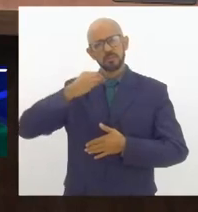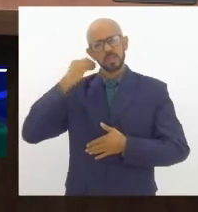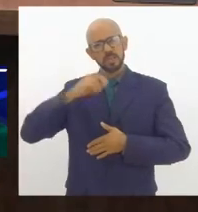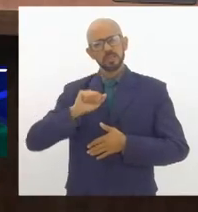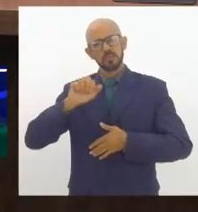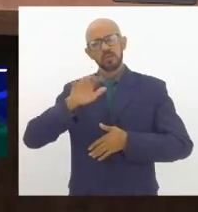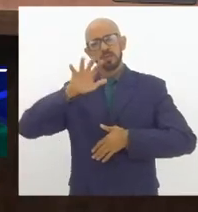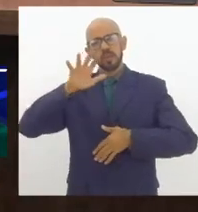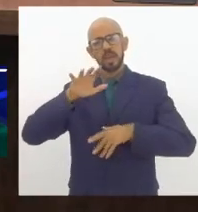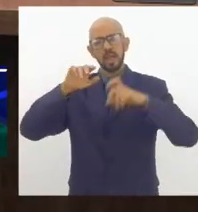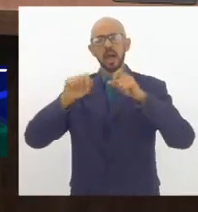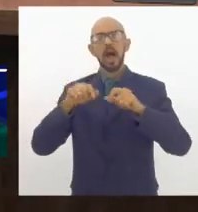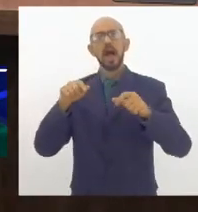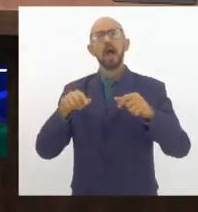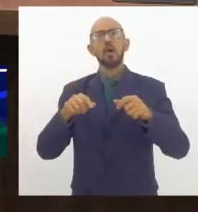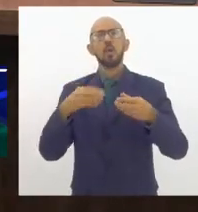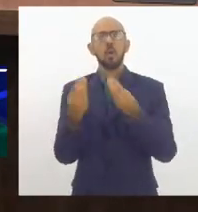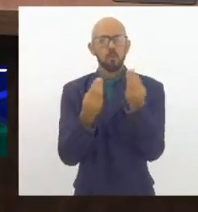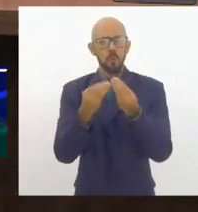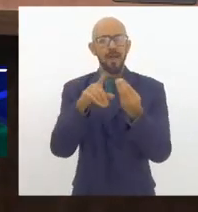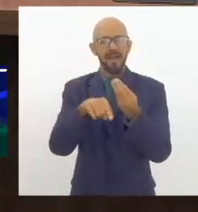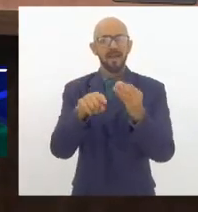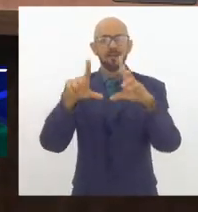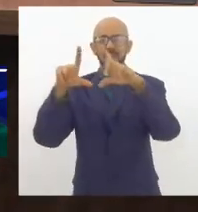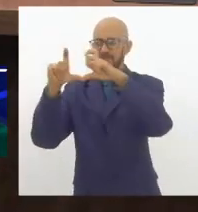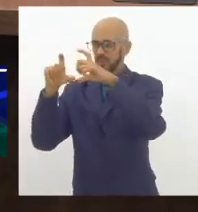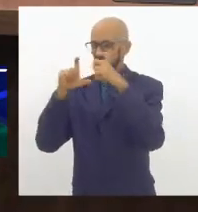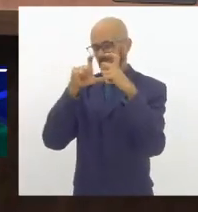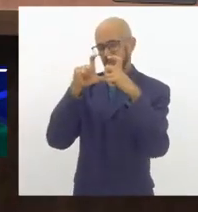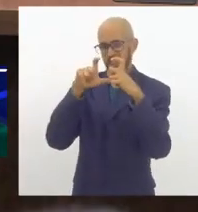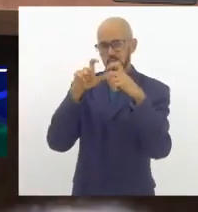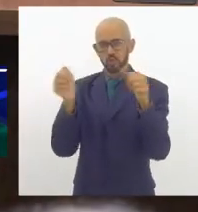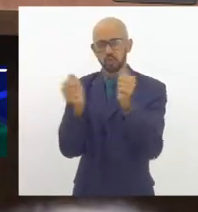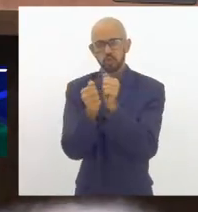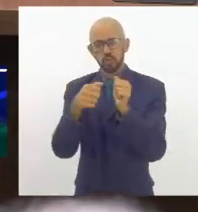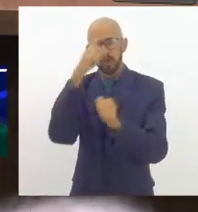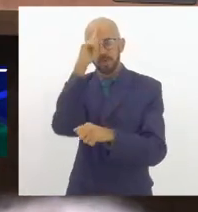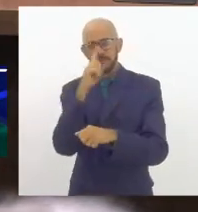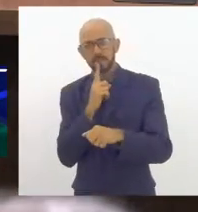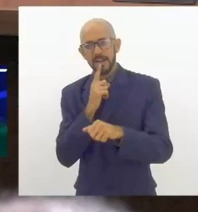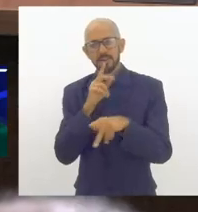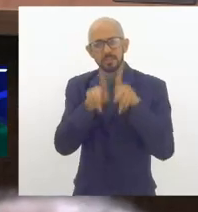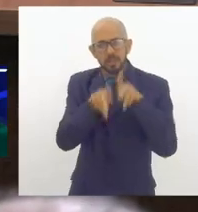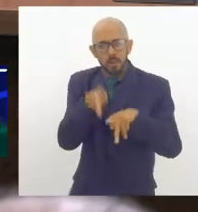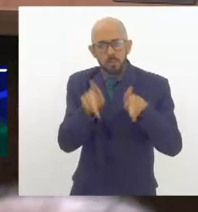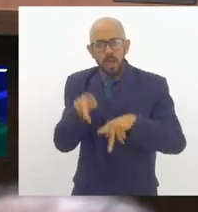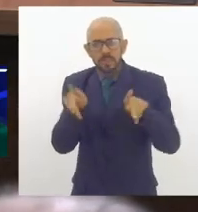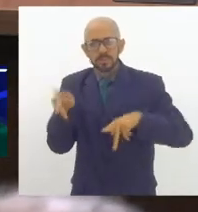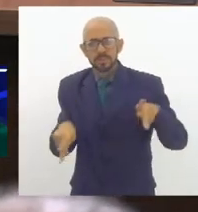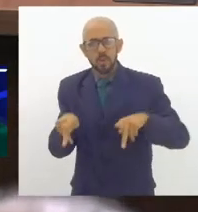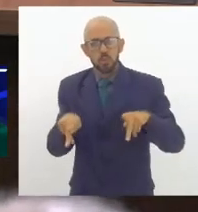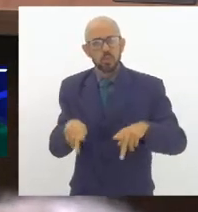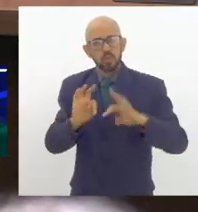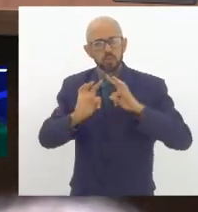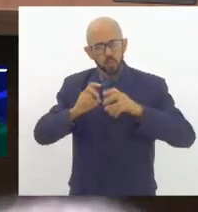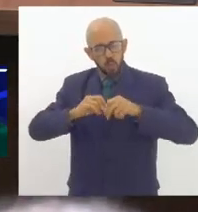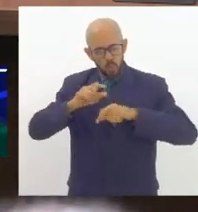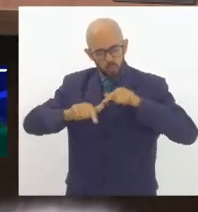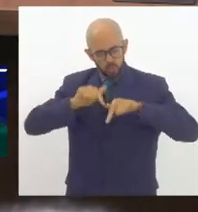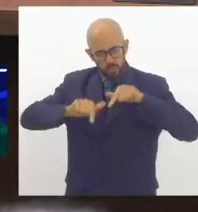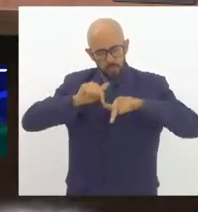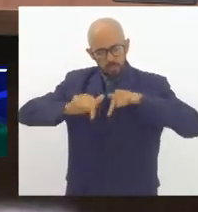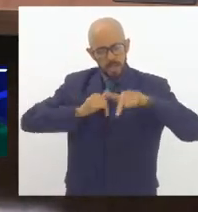suas fotografias importante dizer também que junto com imagens e em todo um processo de trabalho